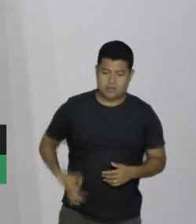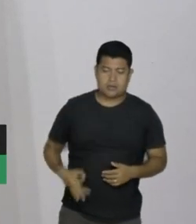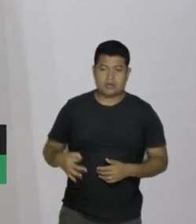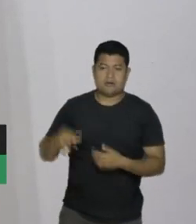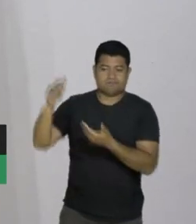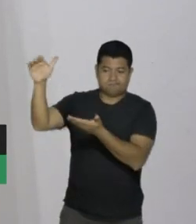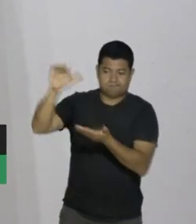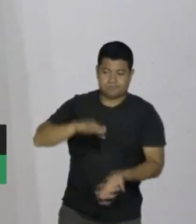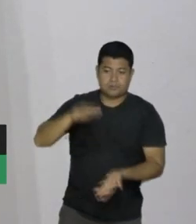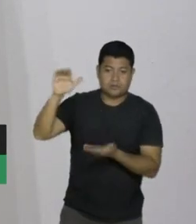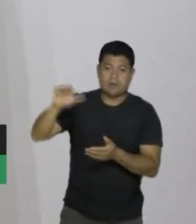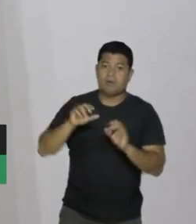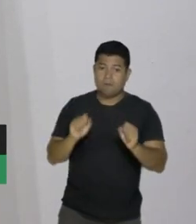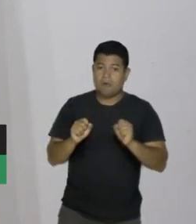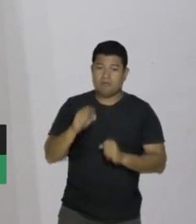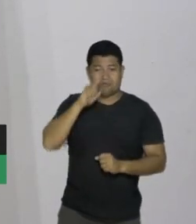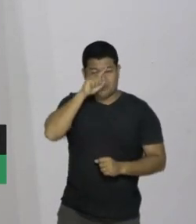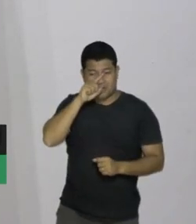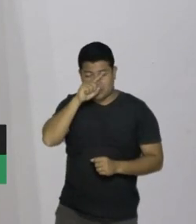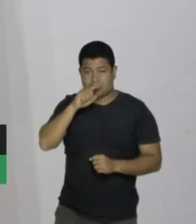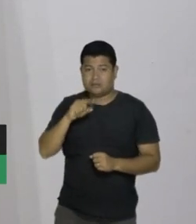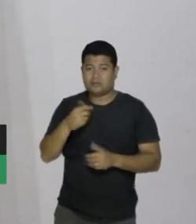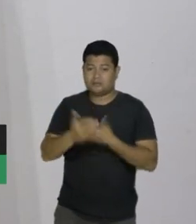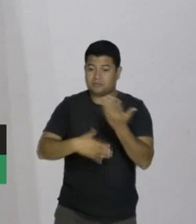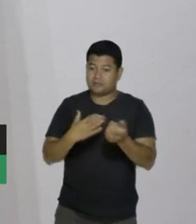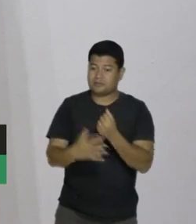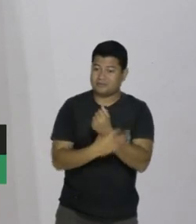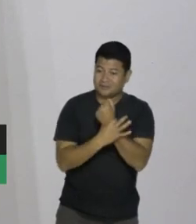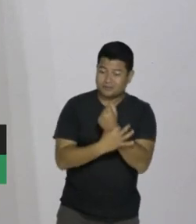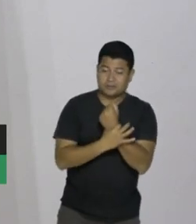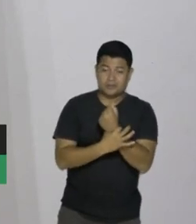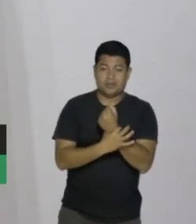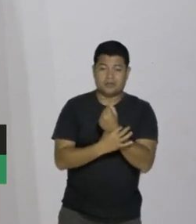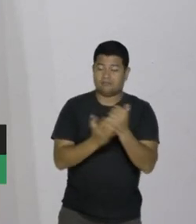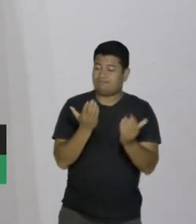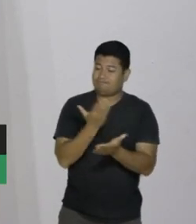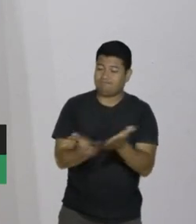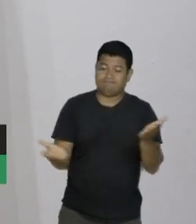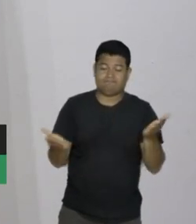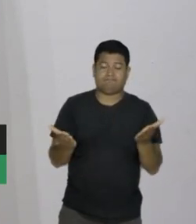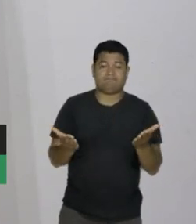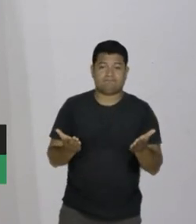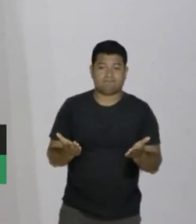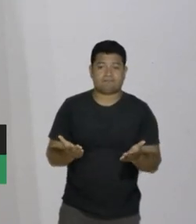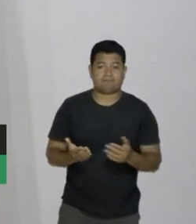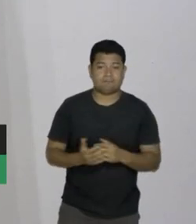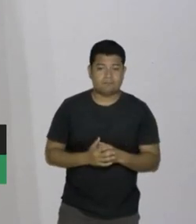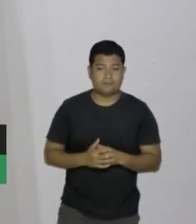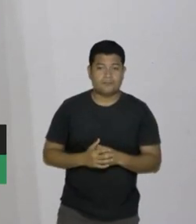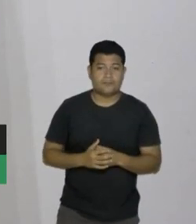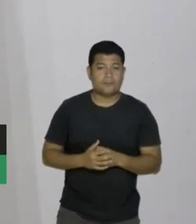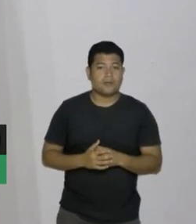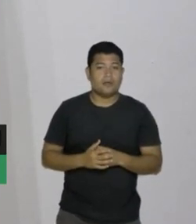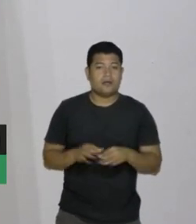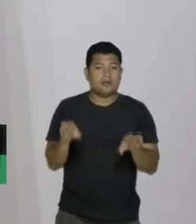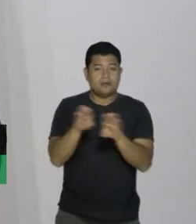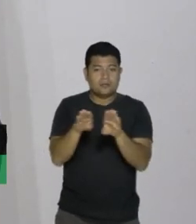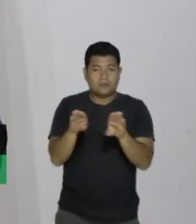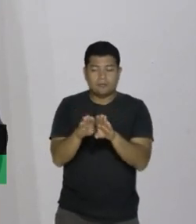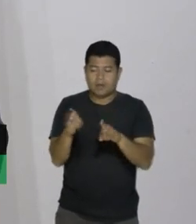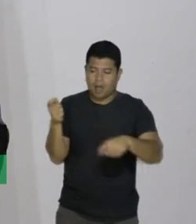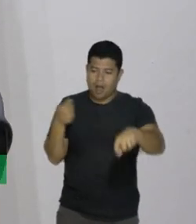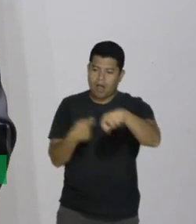essa segurança da fitossanidade que nós temos no nosso estado Além da questão Econômica